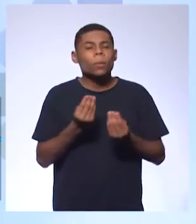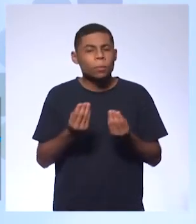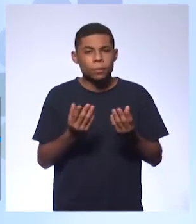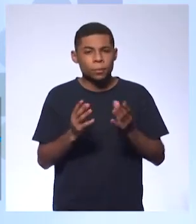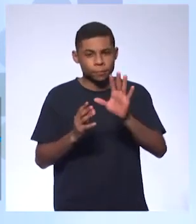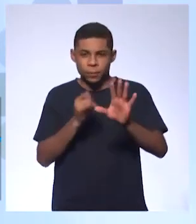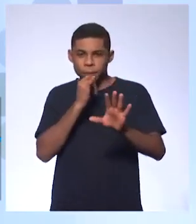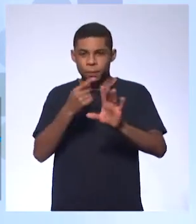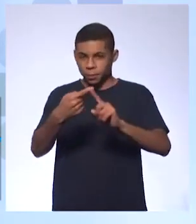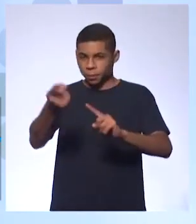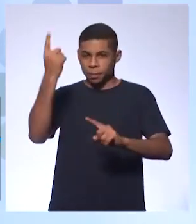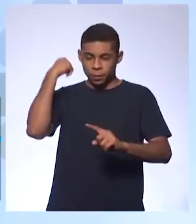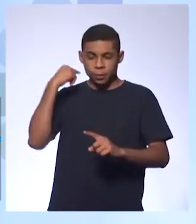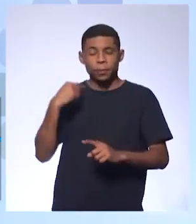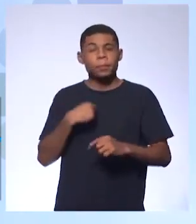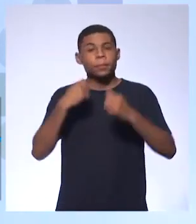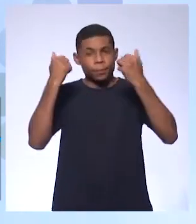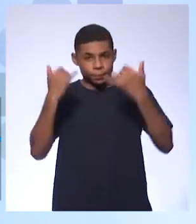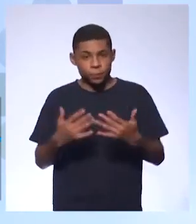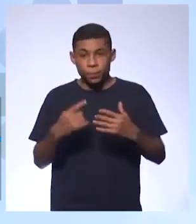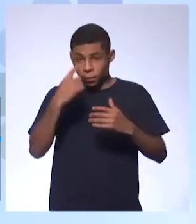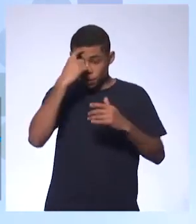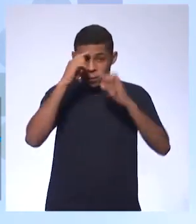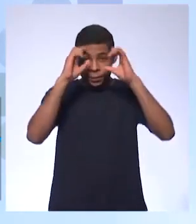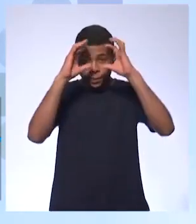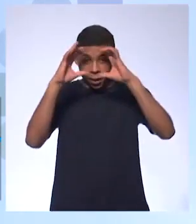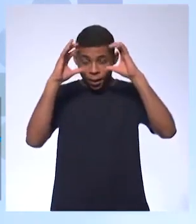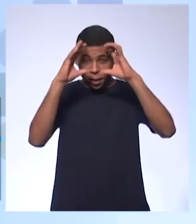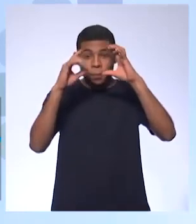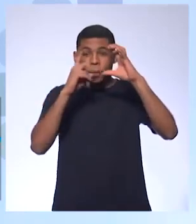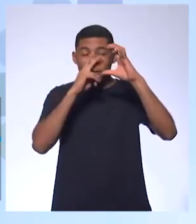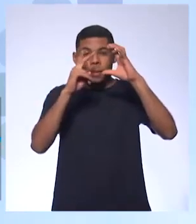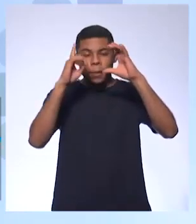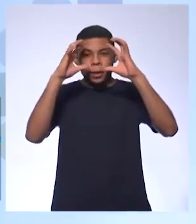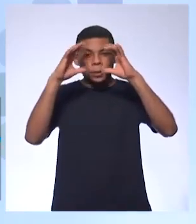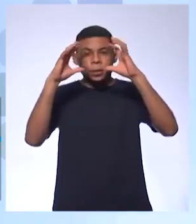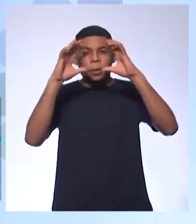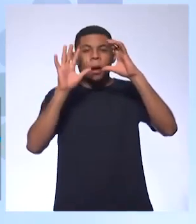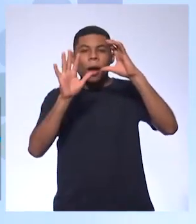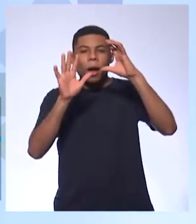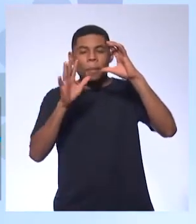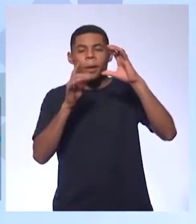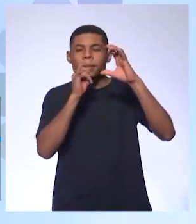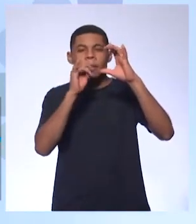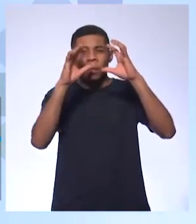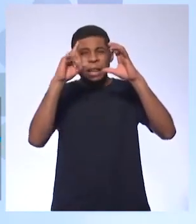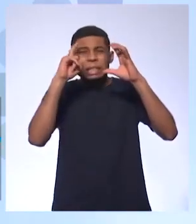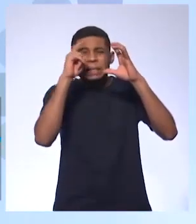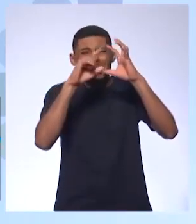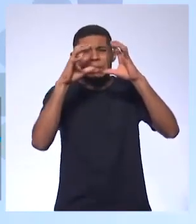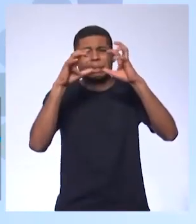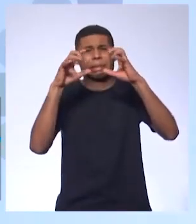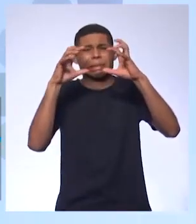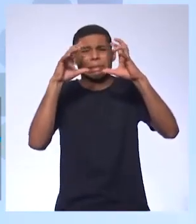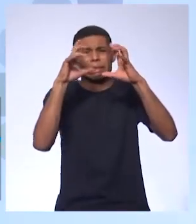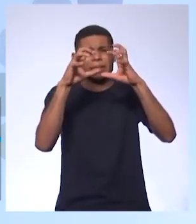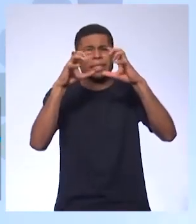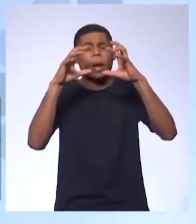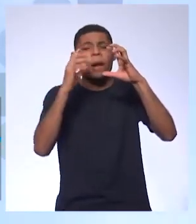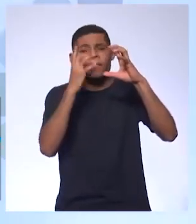vocês na semana passada que o nosso cérebro se atrai pelo cômodo, pelo fácil, ele é imediatista. E se